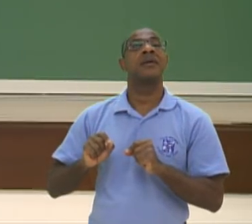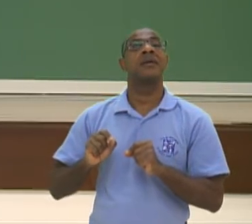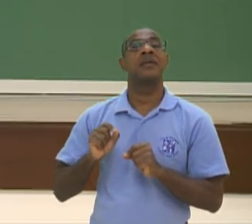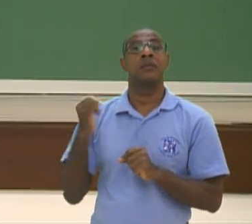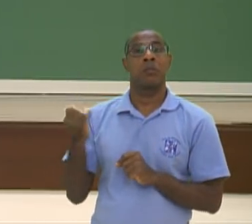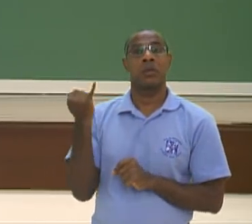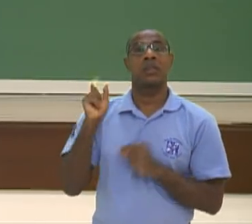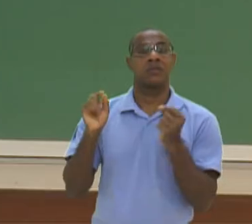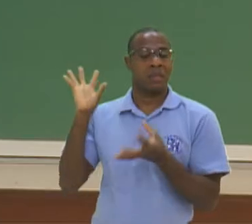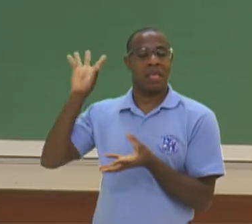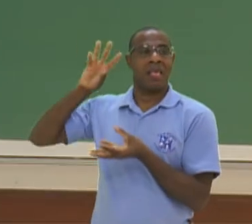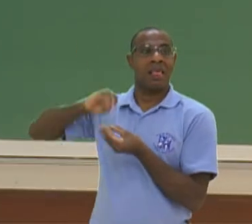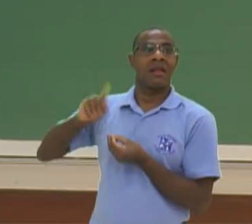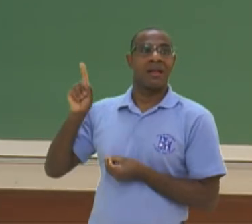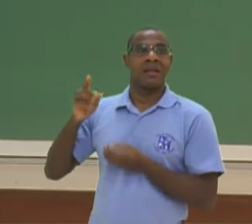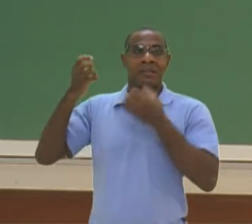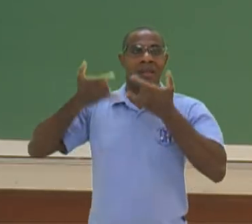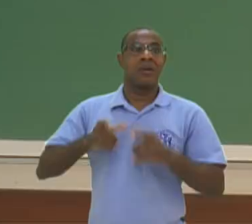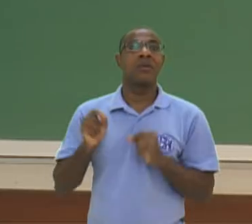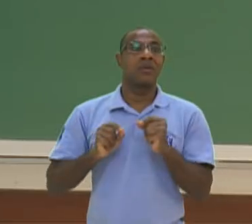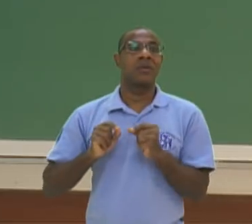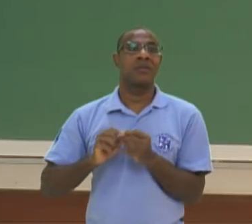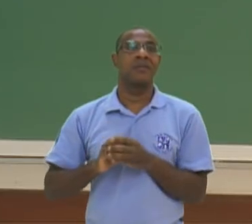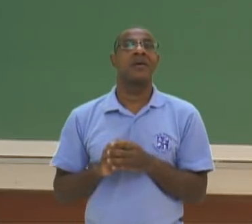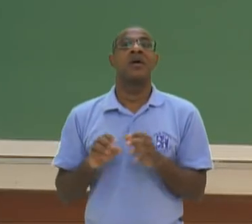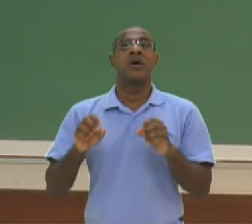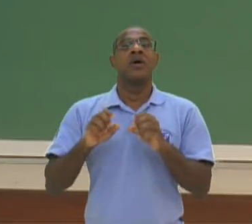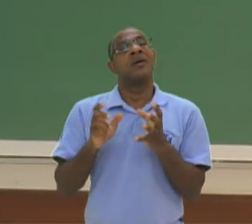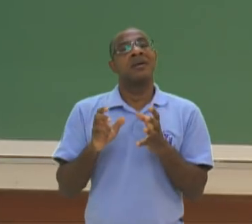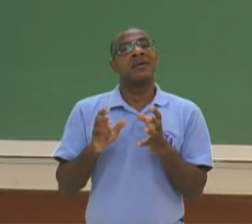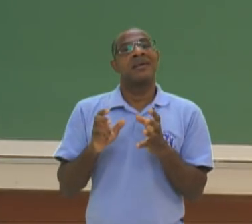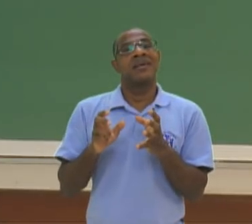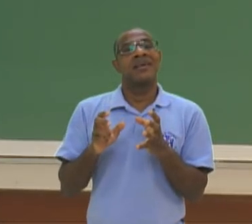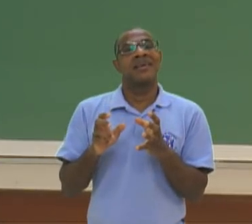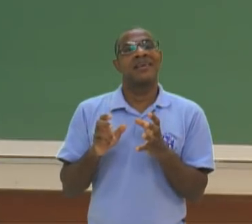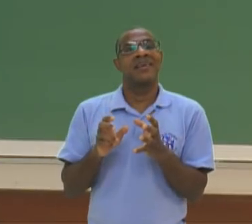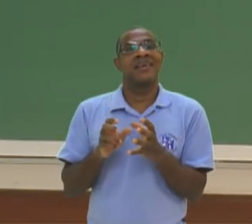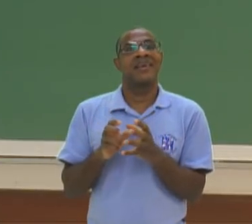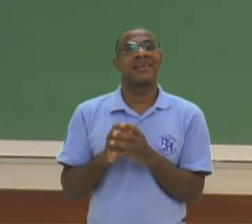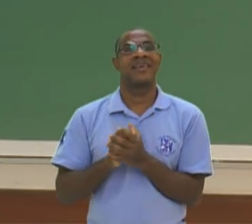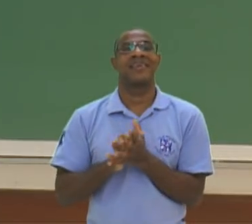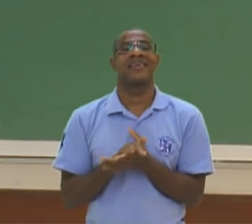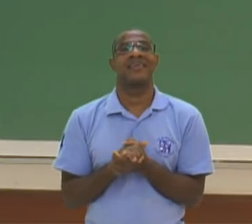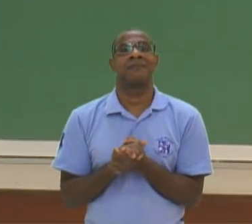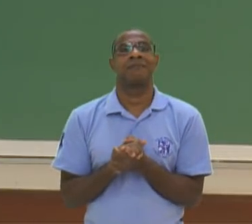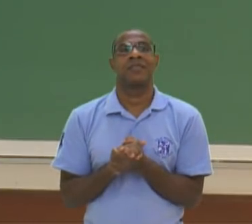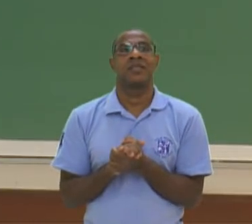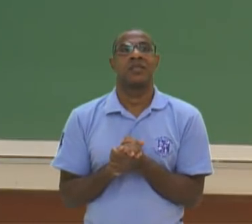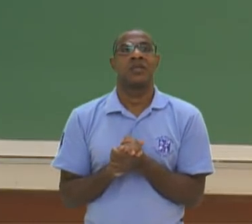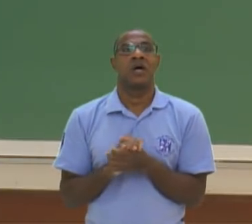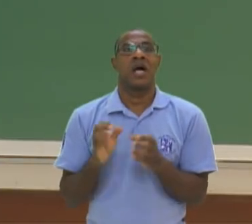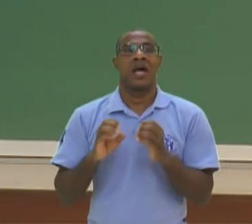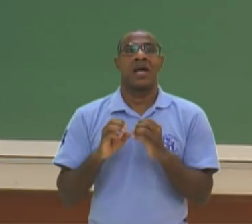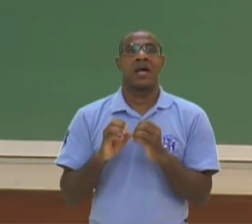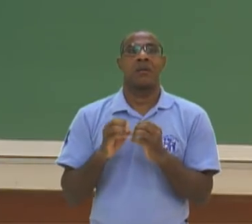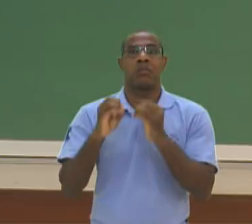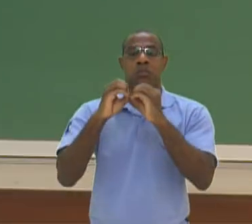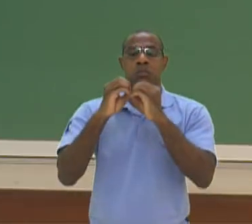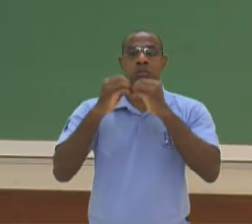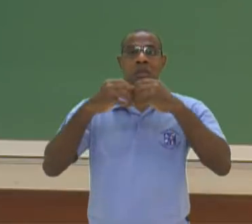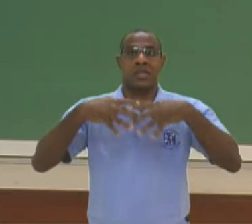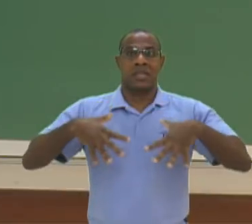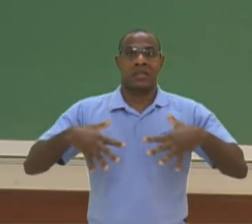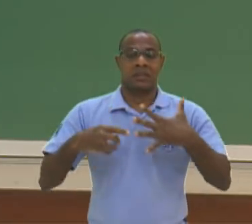pontos importantes. A gente viu que o sistema endócrino, este que a gente só começou a estudar nessa aula, é formado